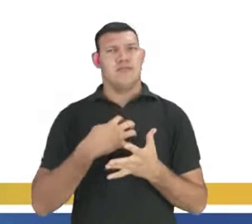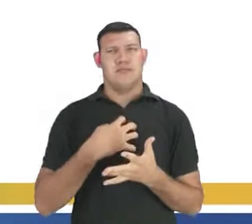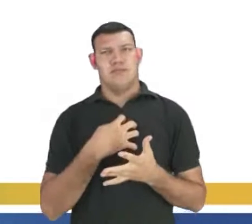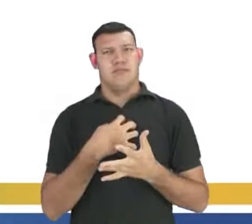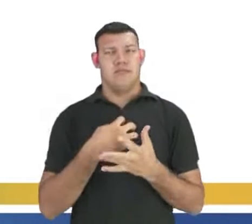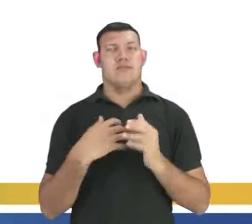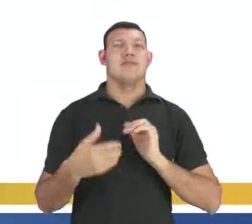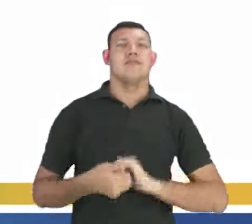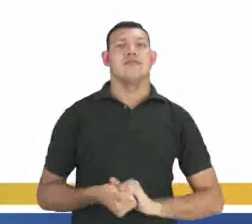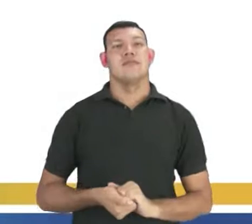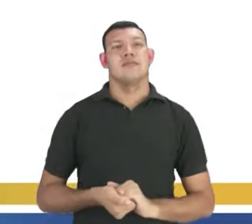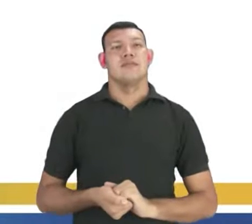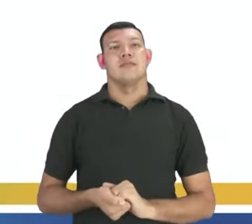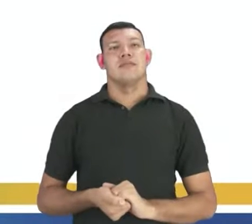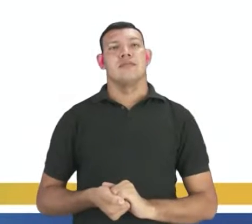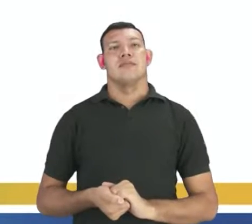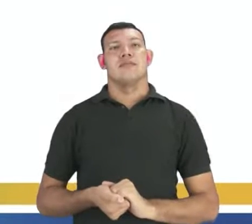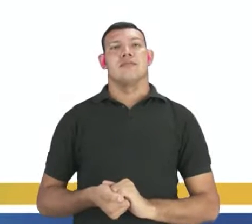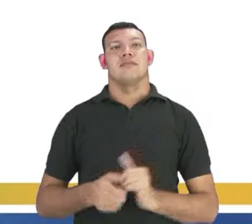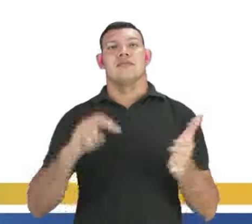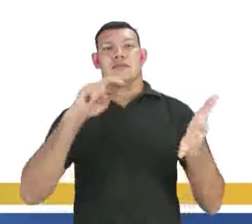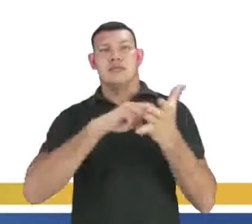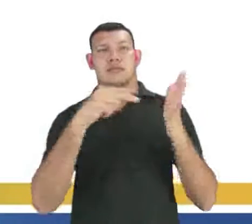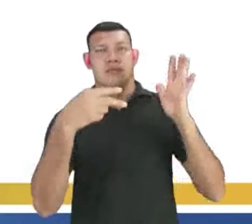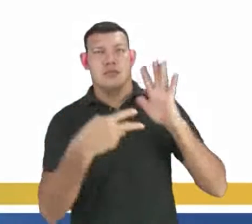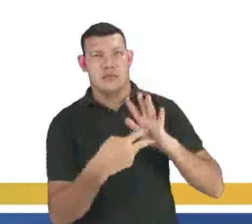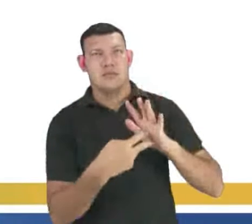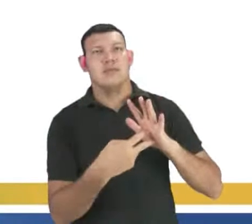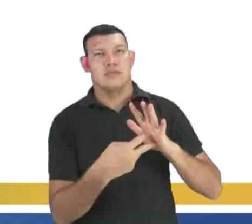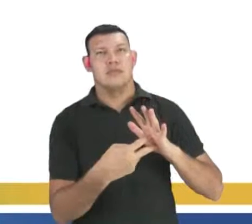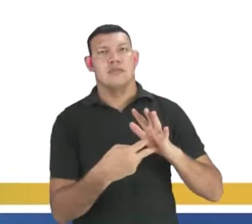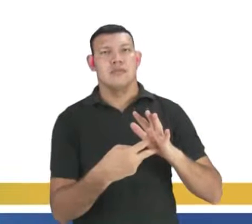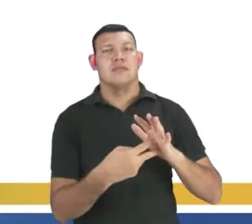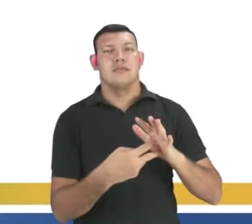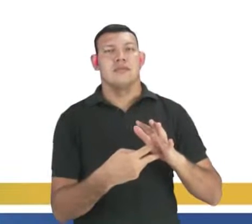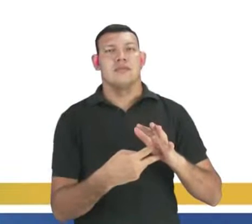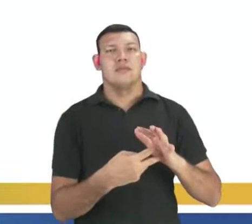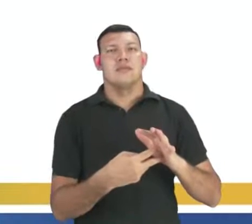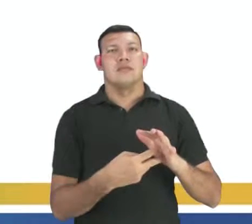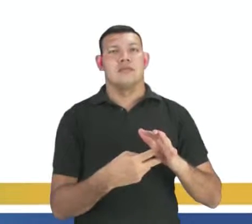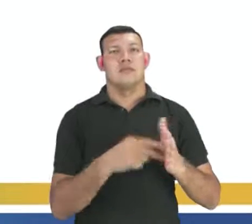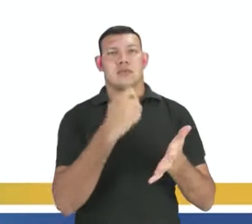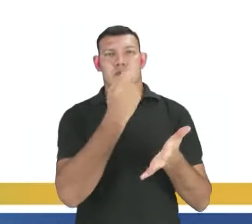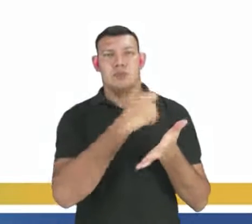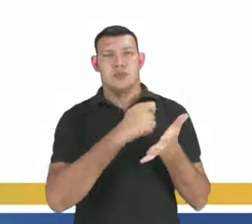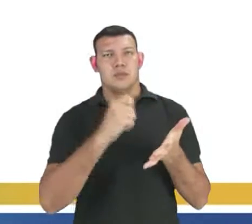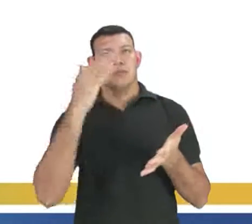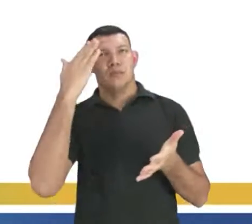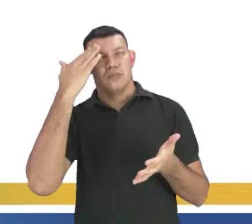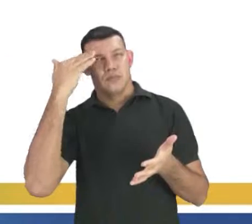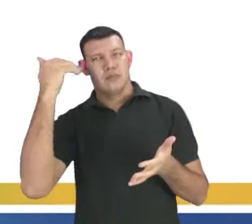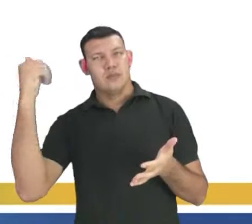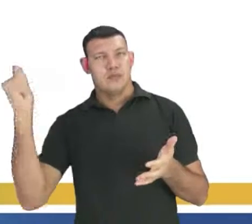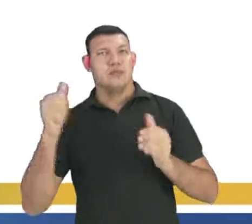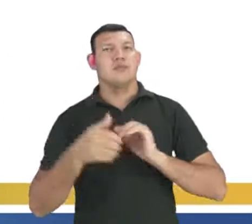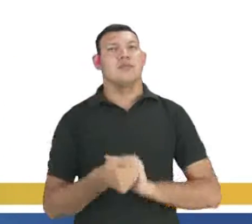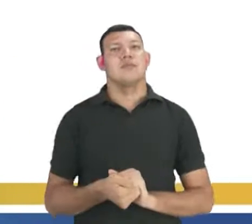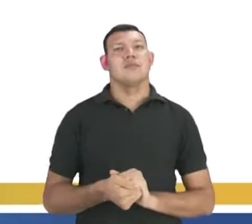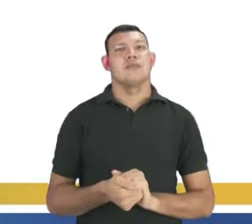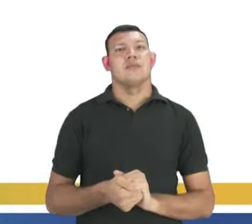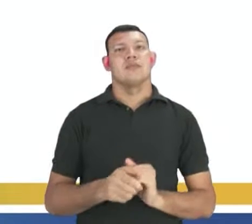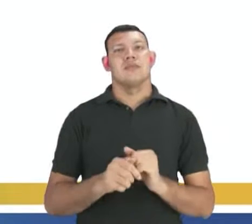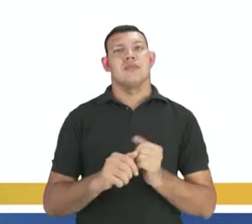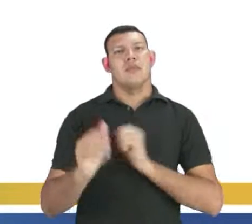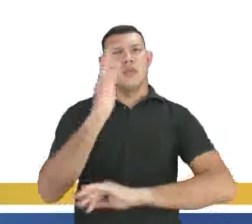e estilos. Entre seus significados, alguns autores citam que a arte marcial significa